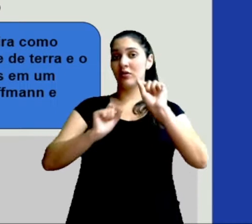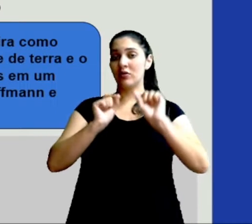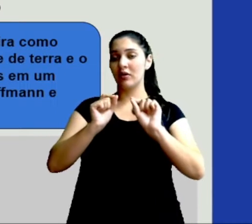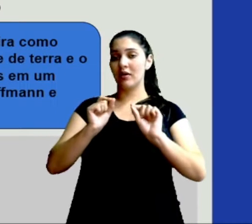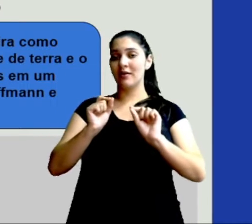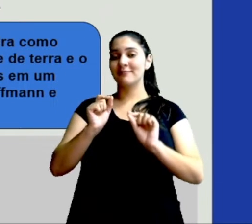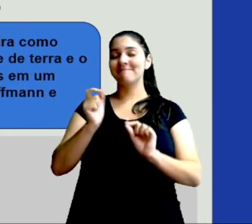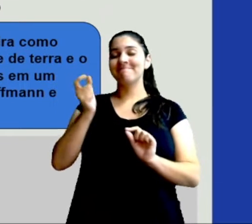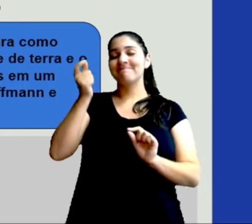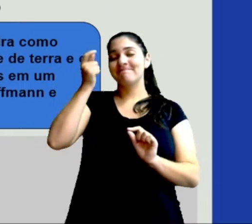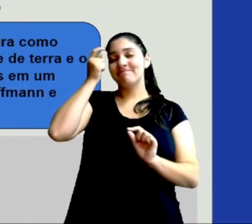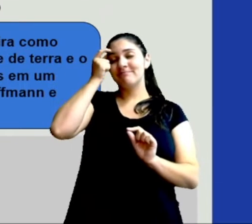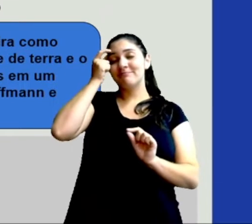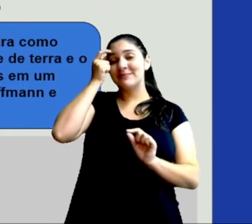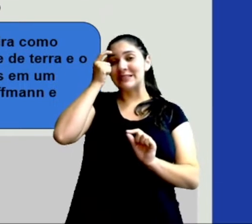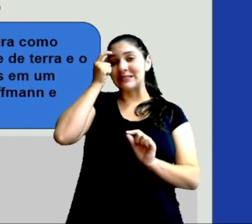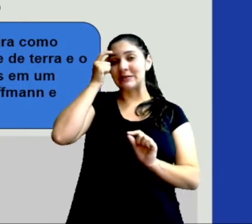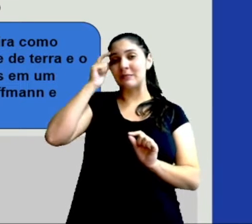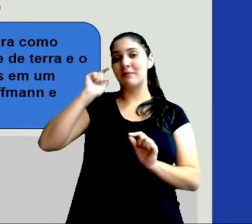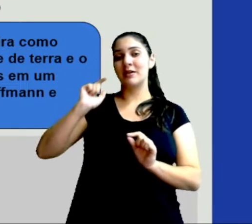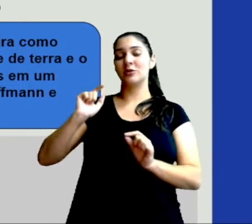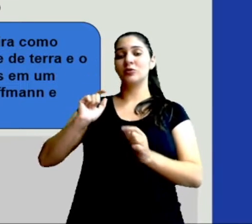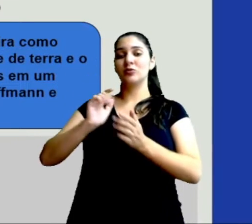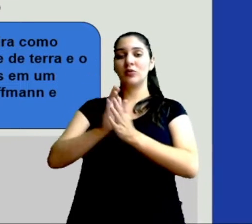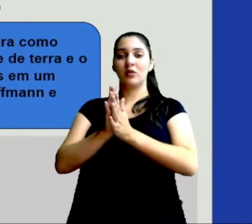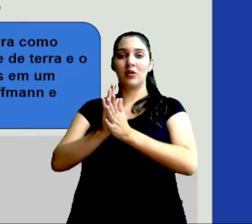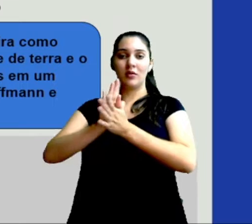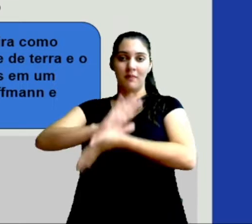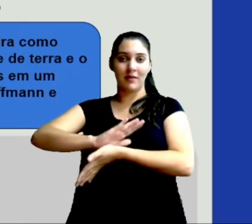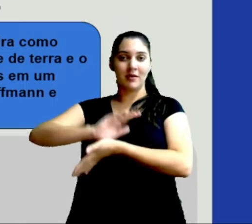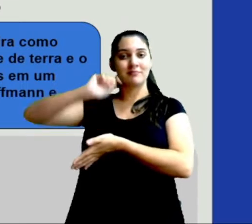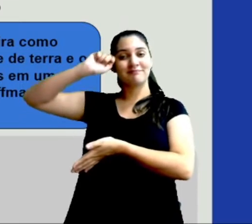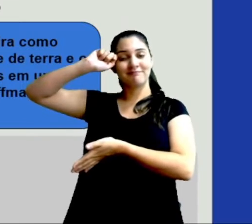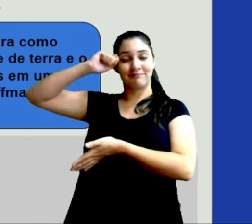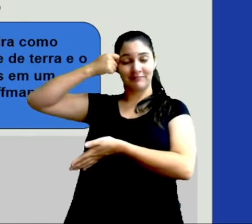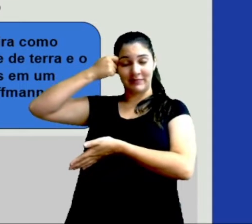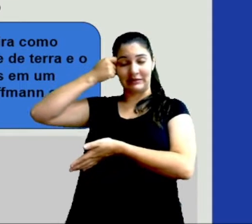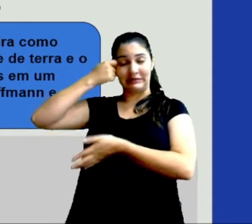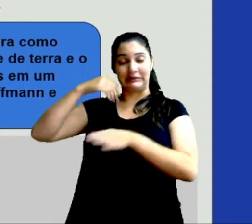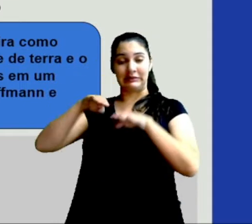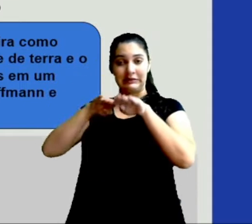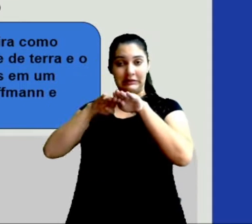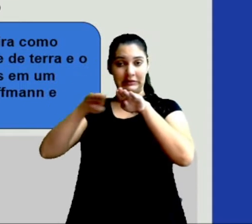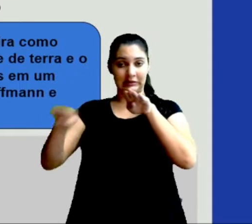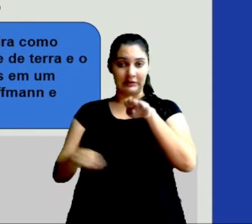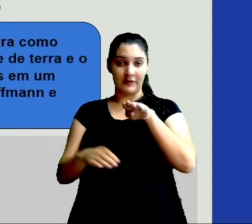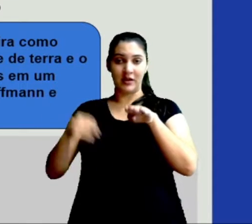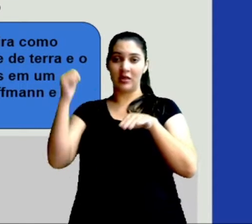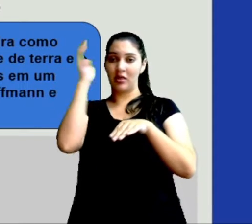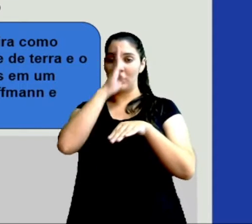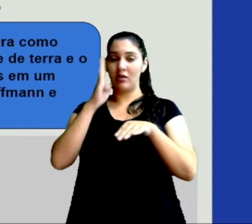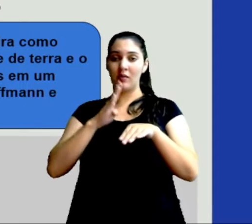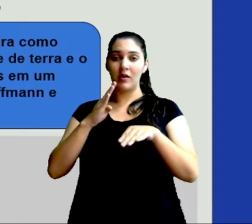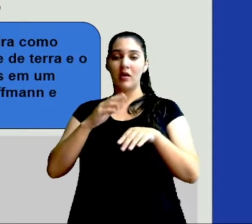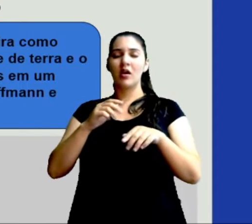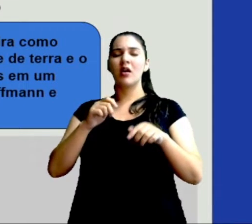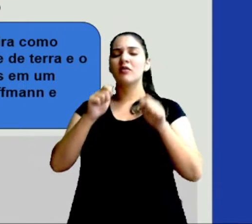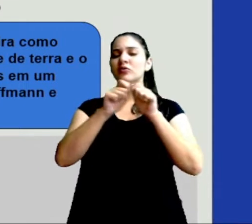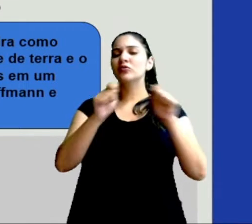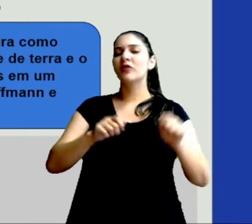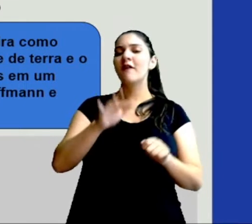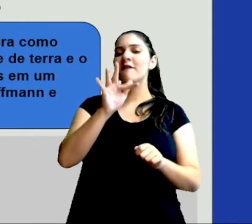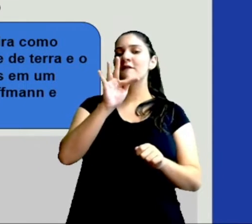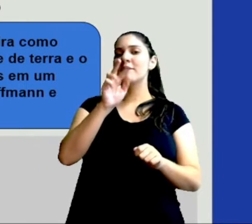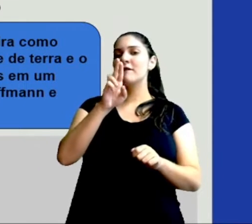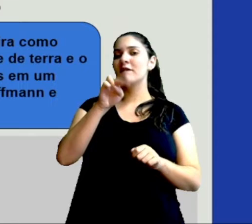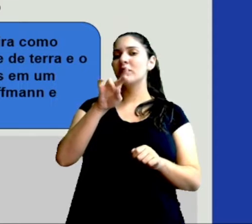a lógica racista e desigual do Brasil, onde a estrutura fundiária, e o que é